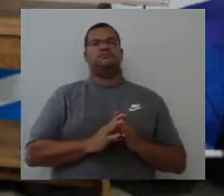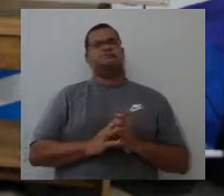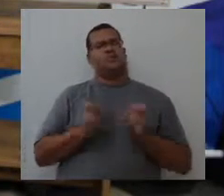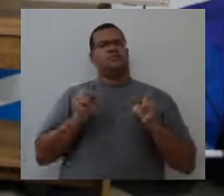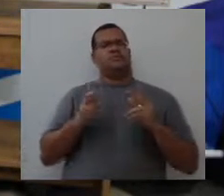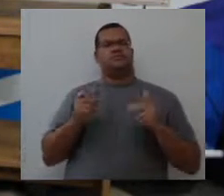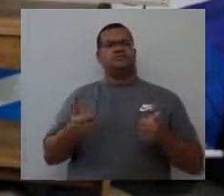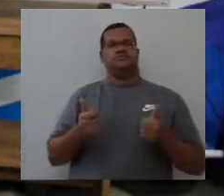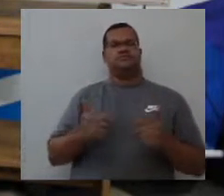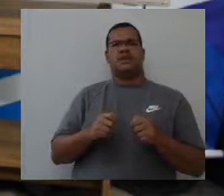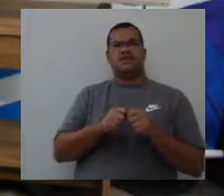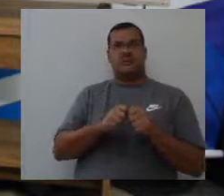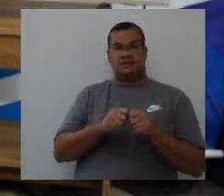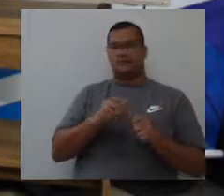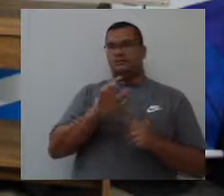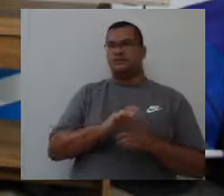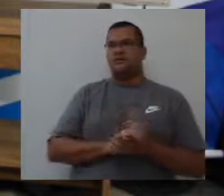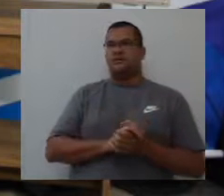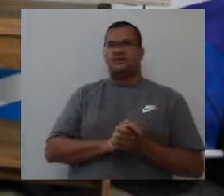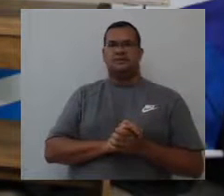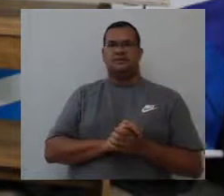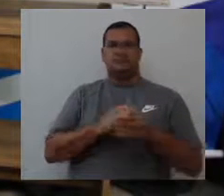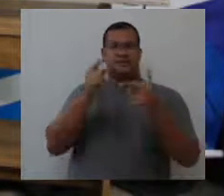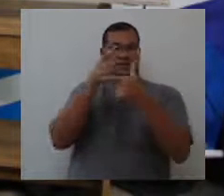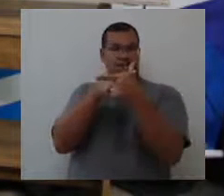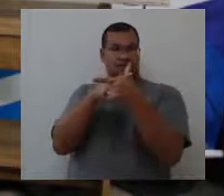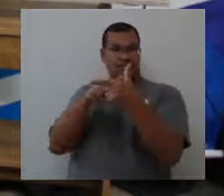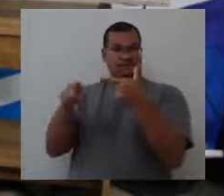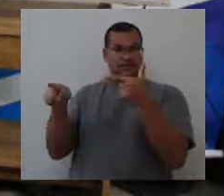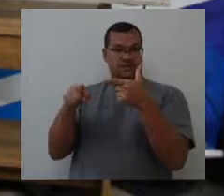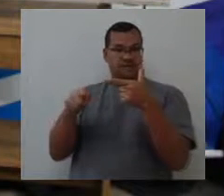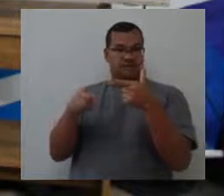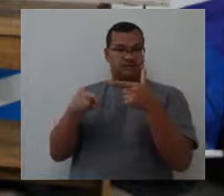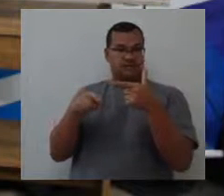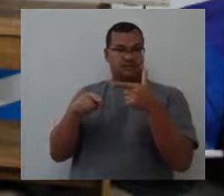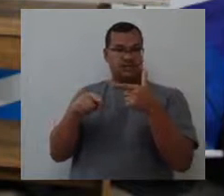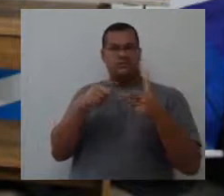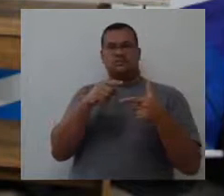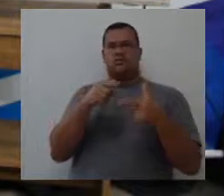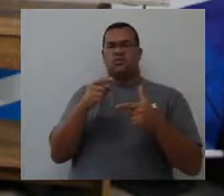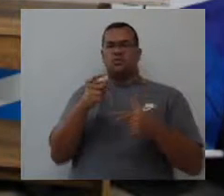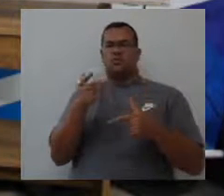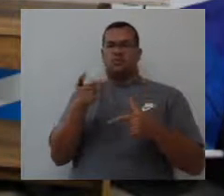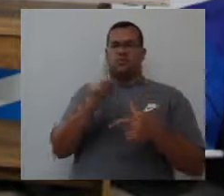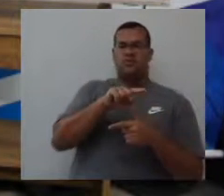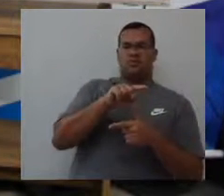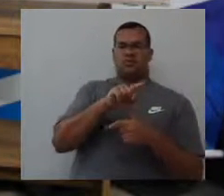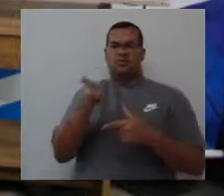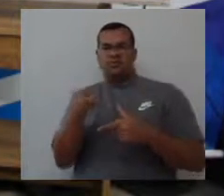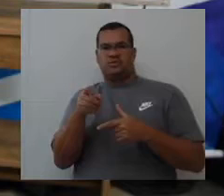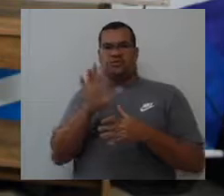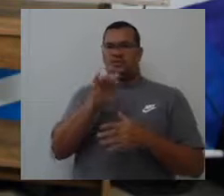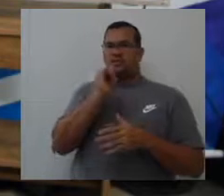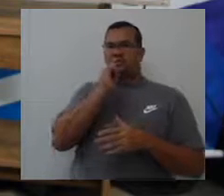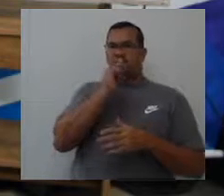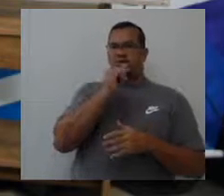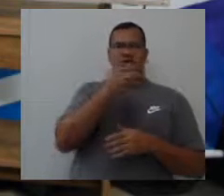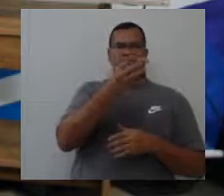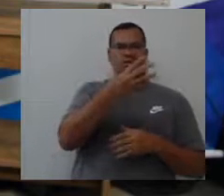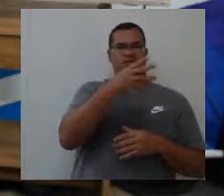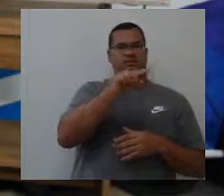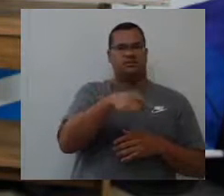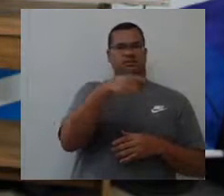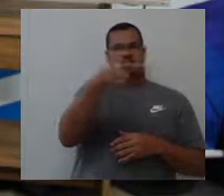uma calculadora e faz assim, ó. Você divide o preço final pelo preço inicial. Tu vai dividir